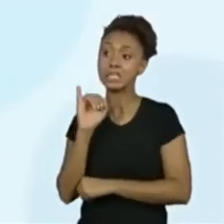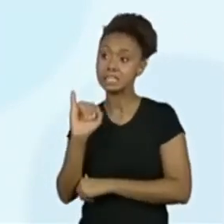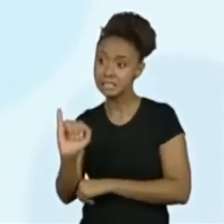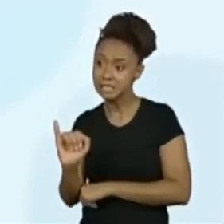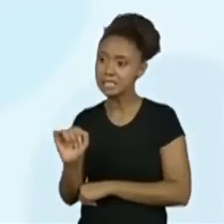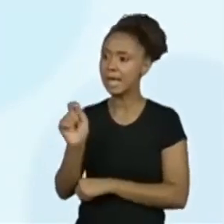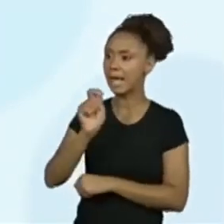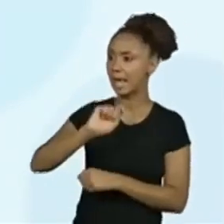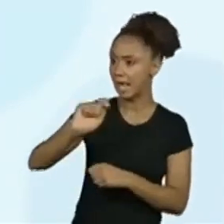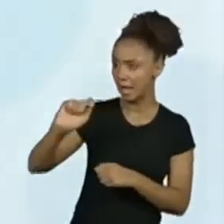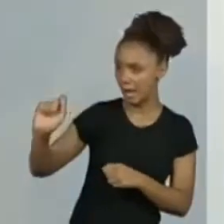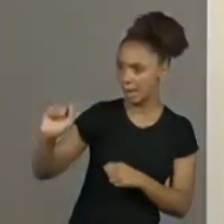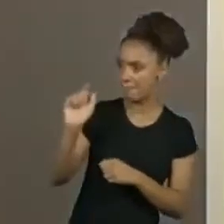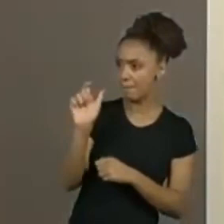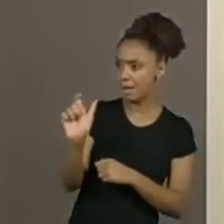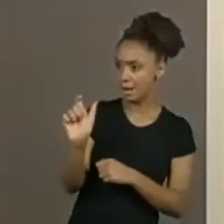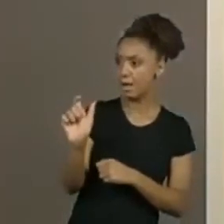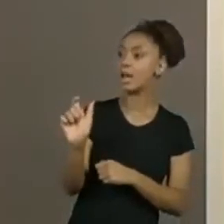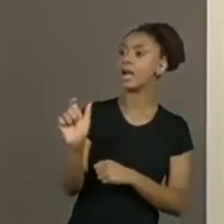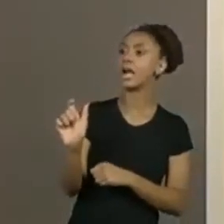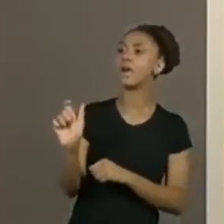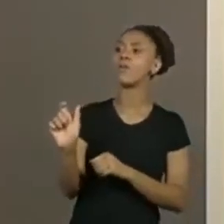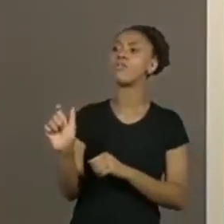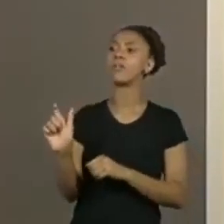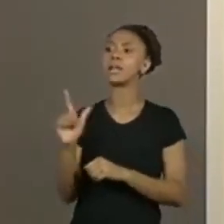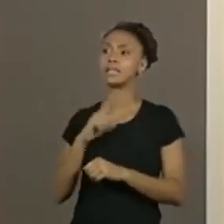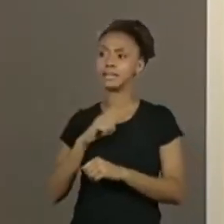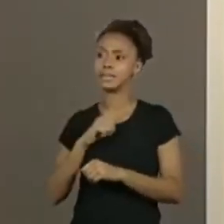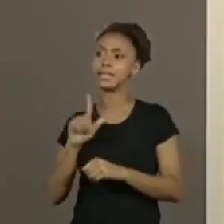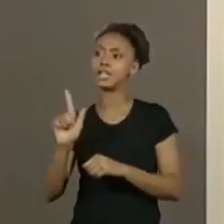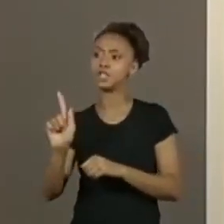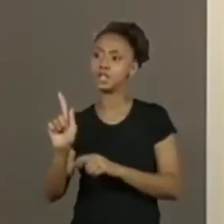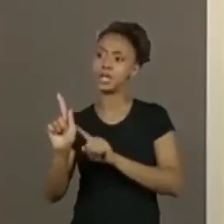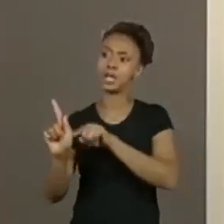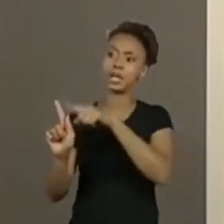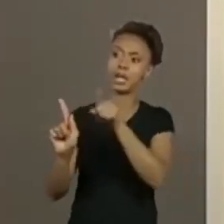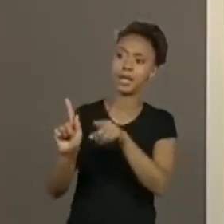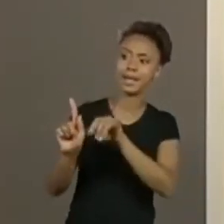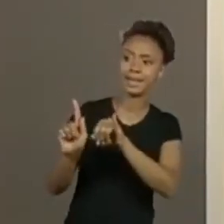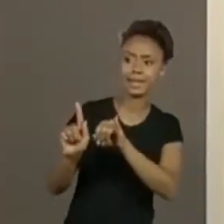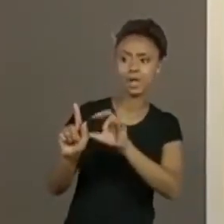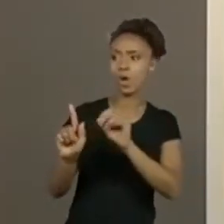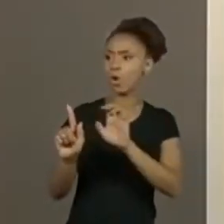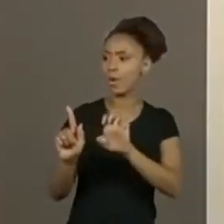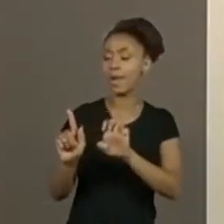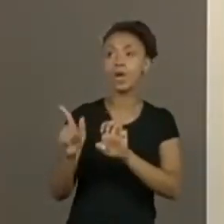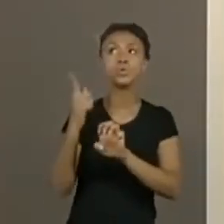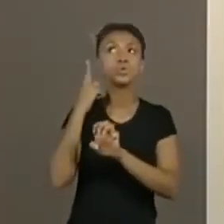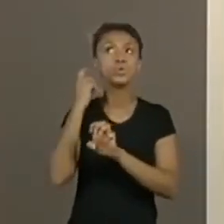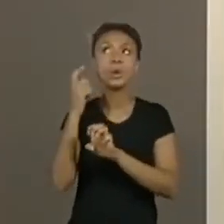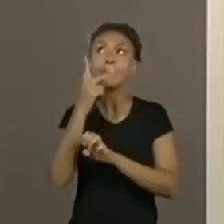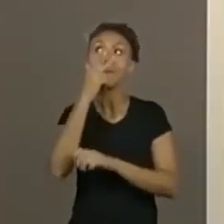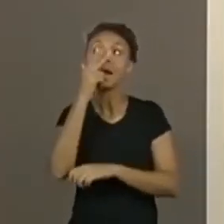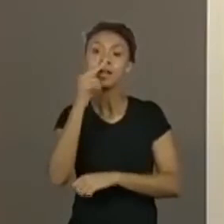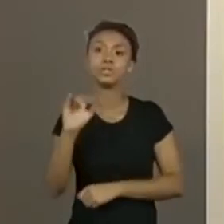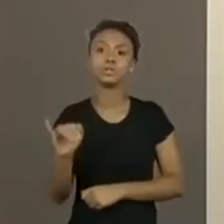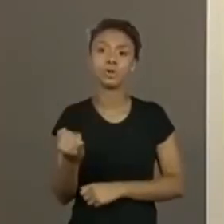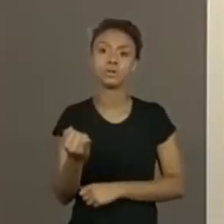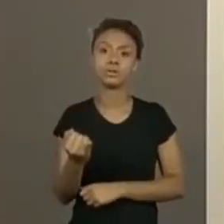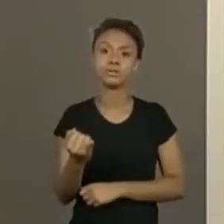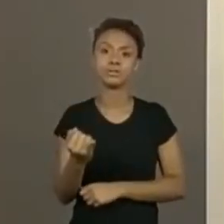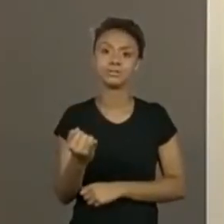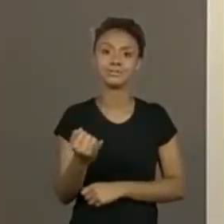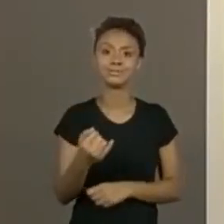quando você escrever uma palavra que com G, que tem o, seguida do E e do I, o som dela vai ser o som do